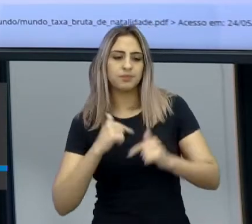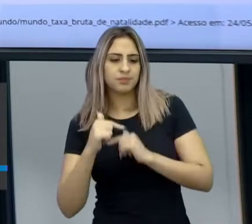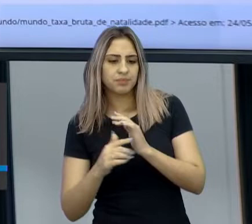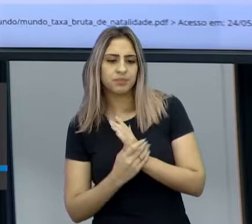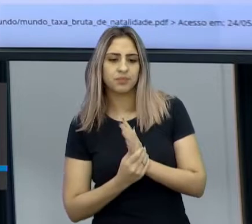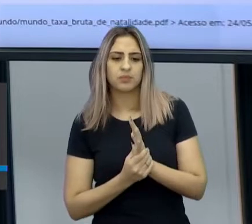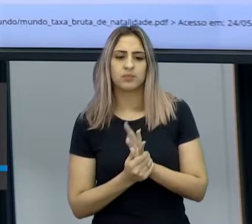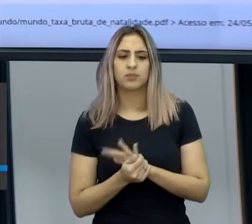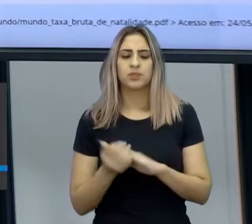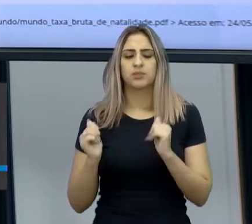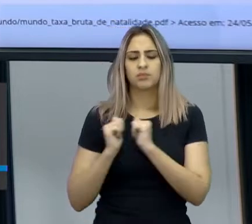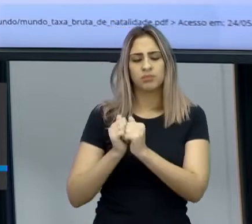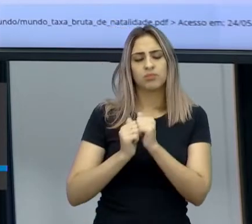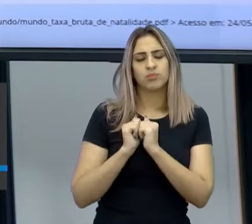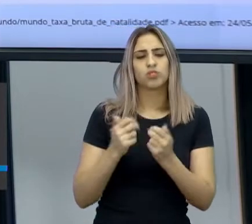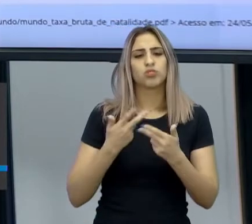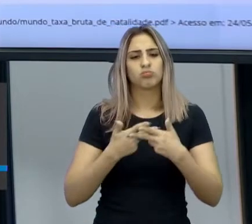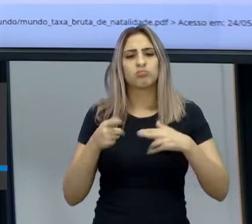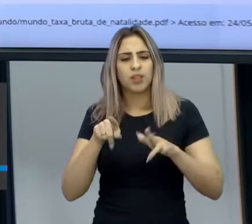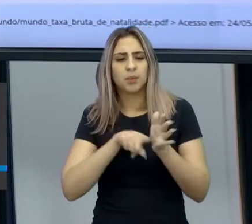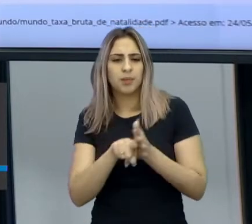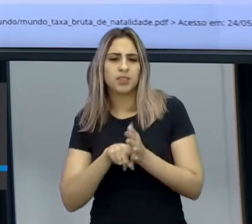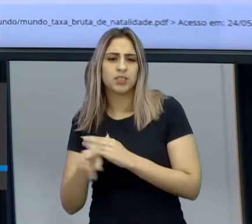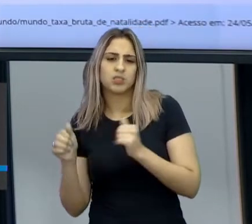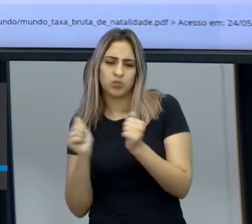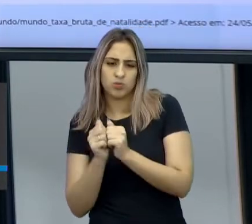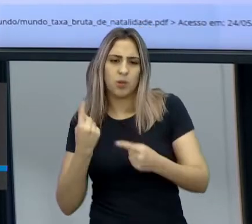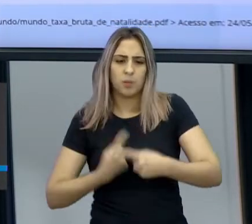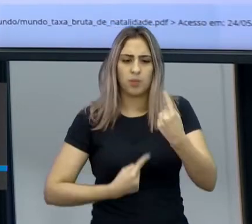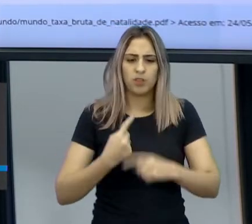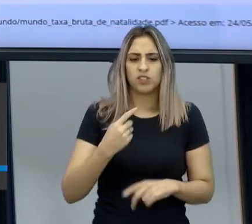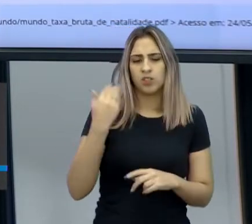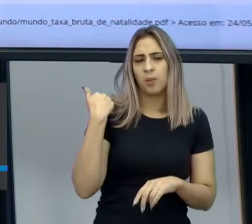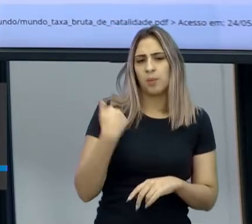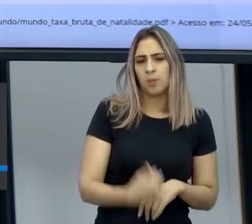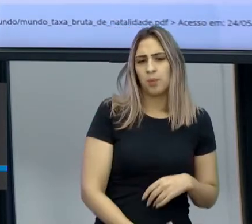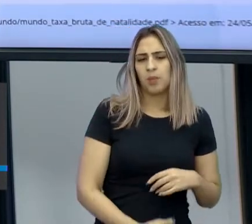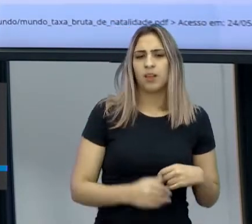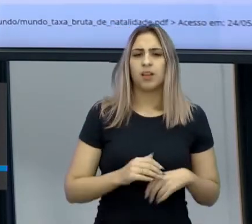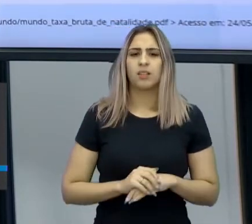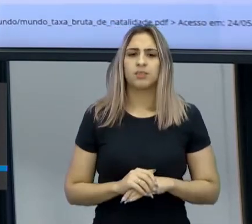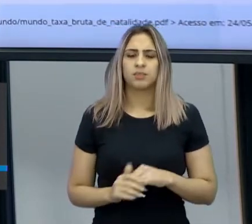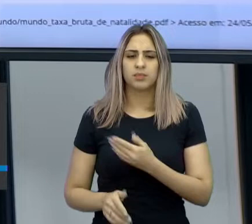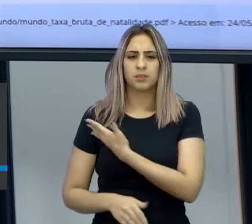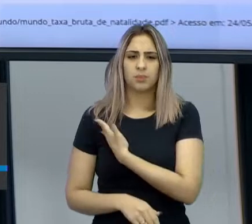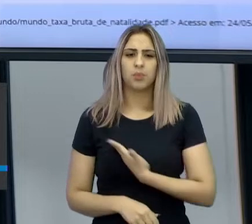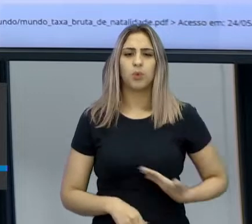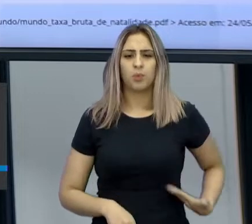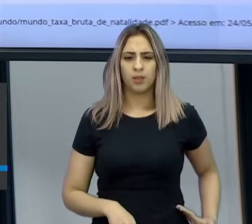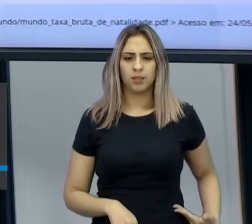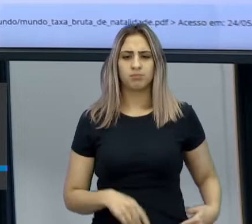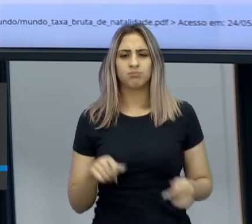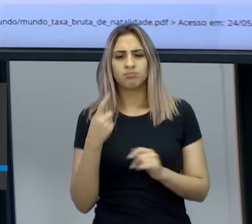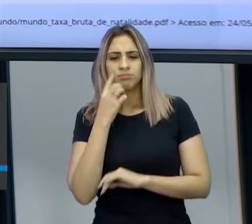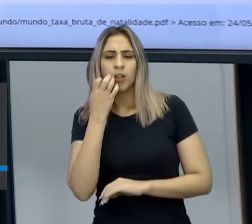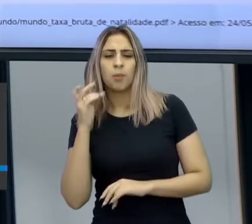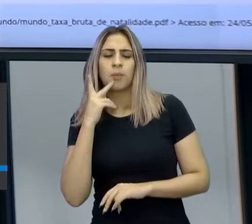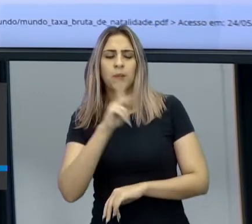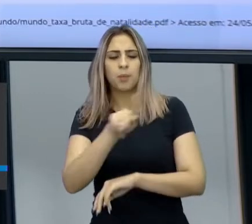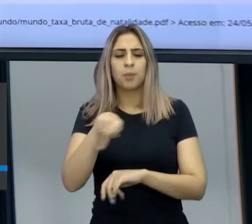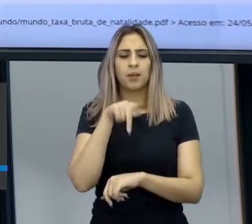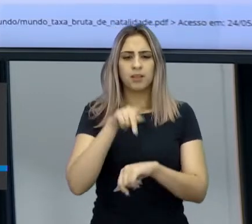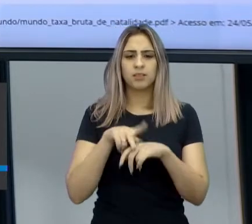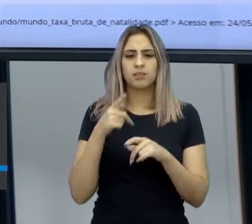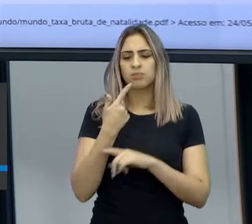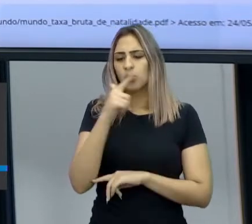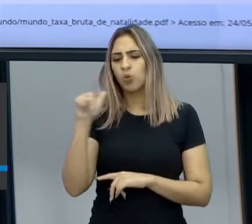aí, né, unificados nessas pesquisas junto com as políticas públicas adotadas aí pelo país, né, no caso do Brasil, ou